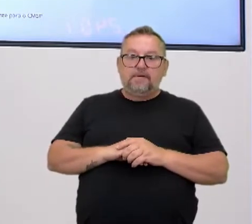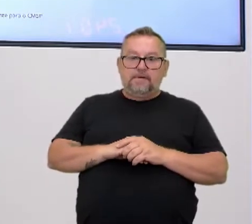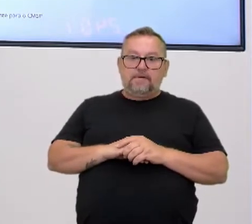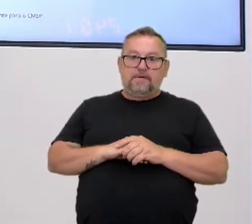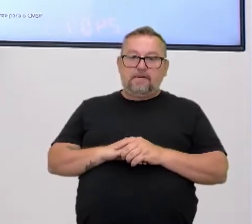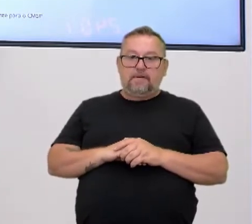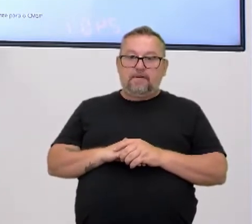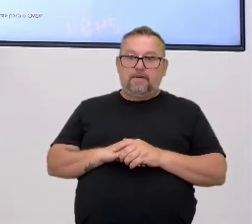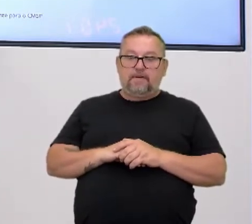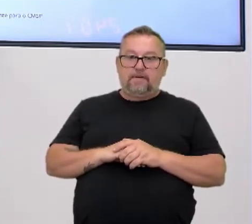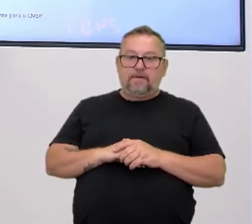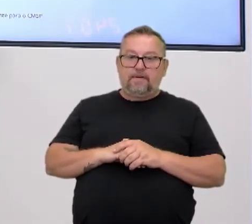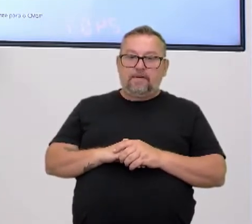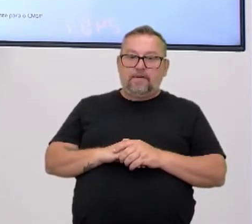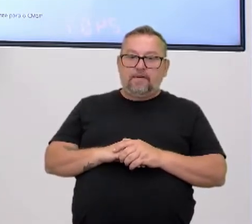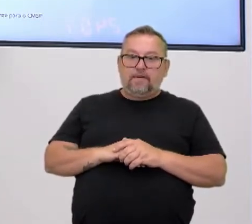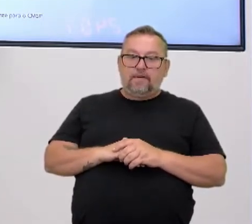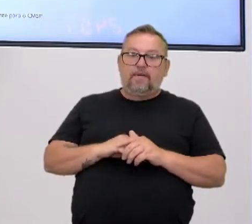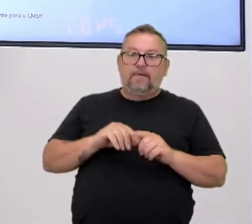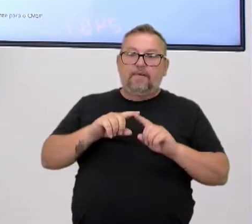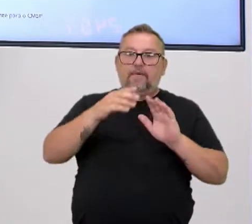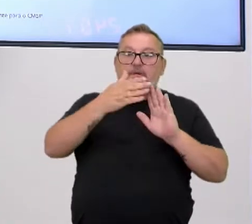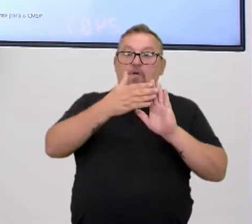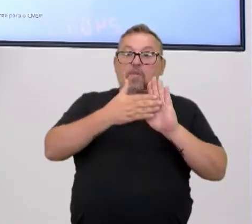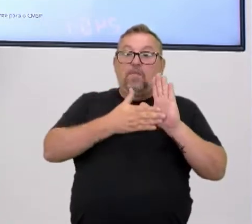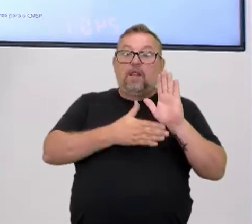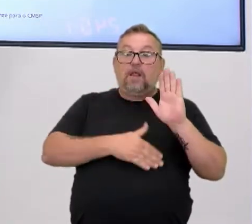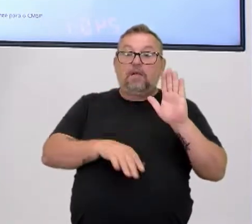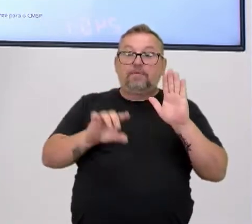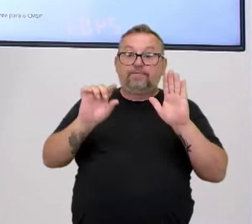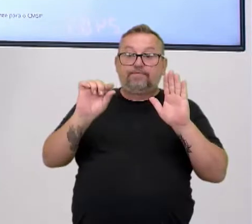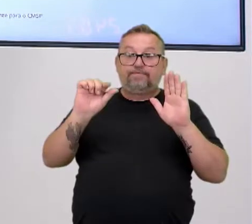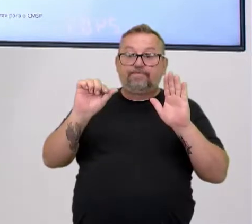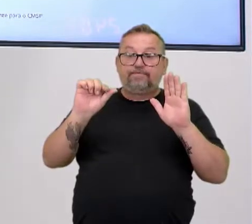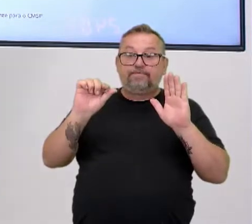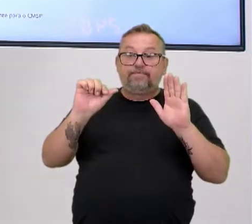nossa pesquisa é sobre planejamento financeiro